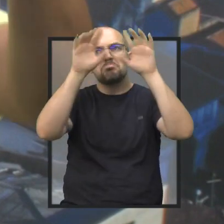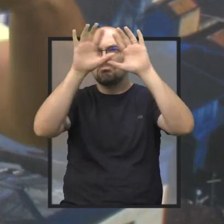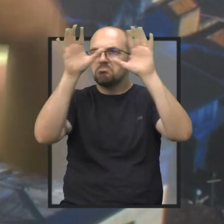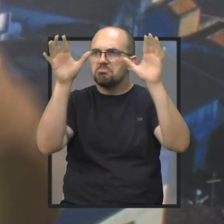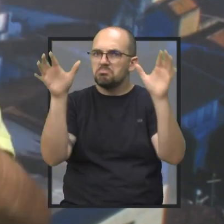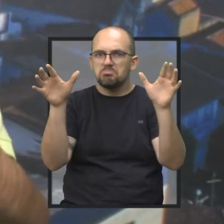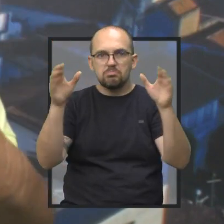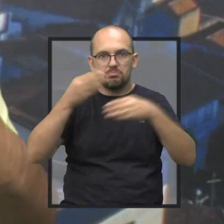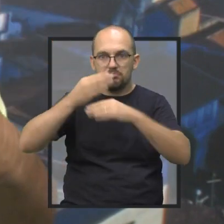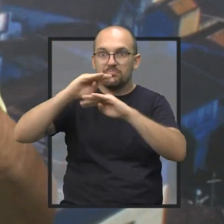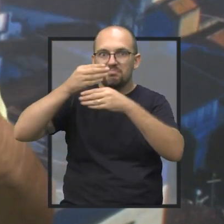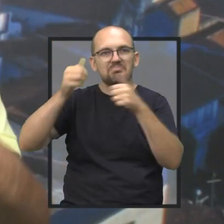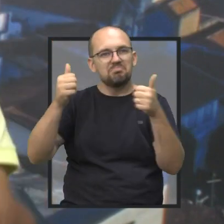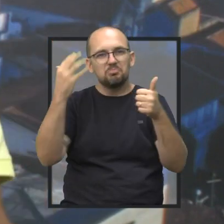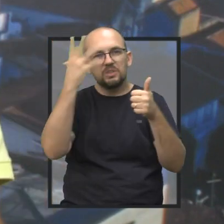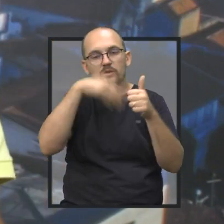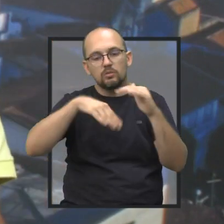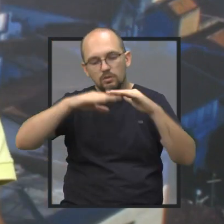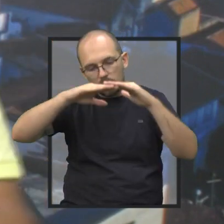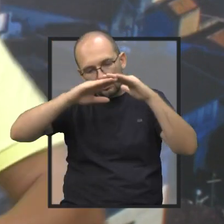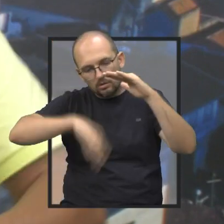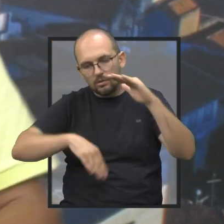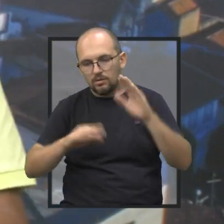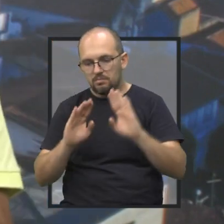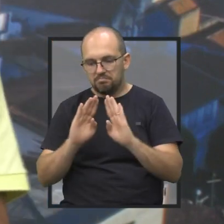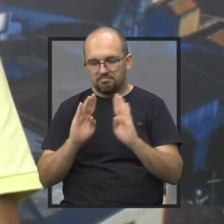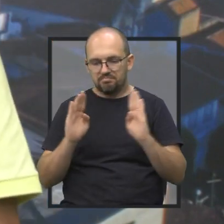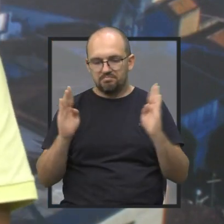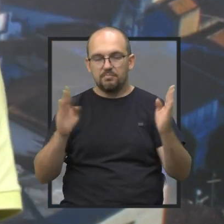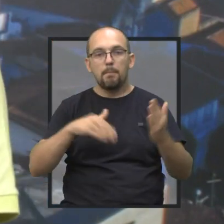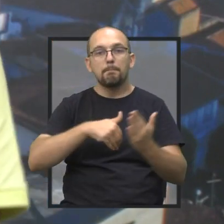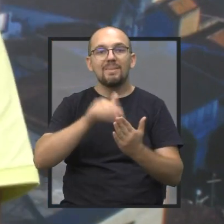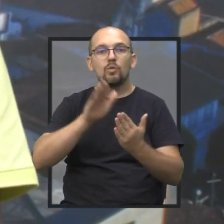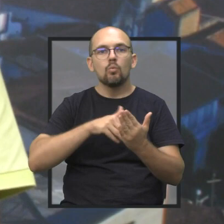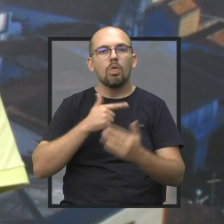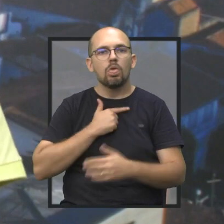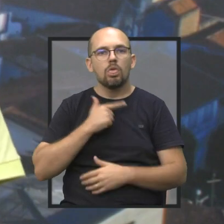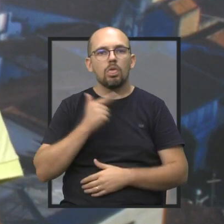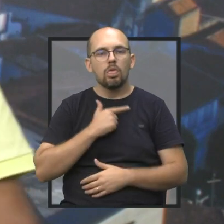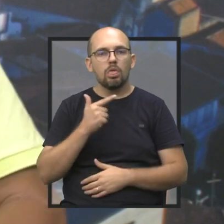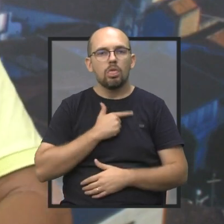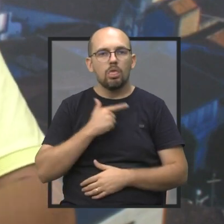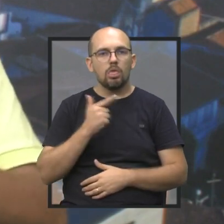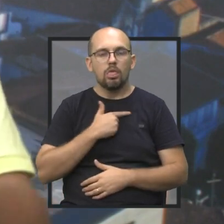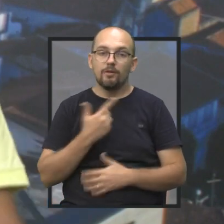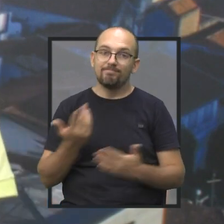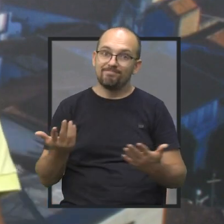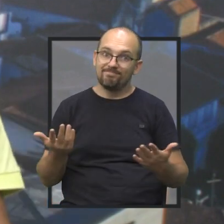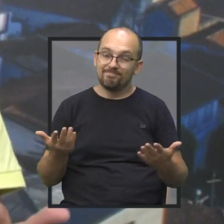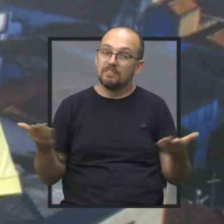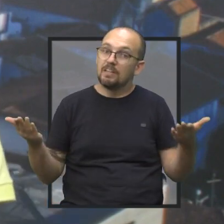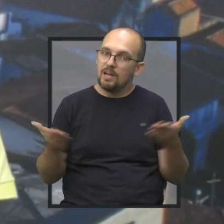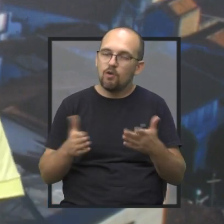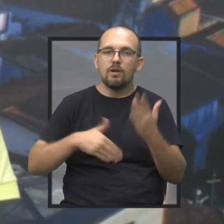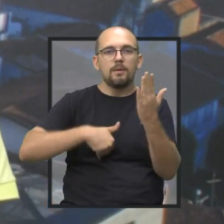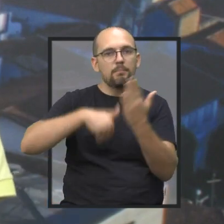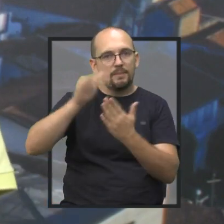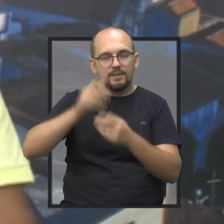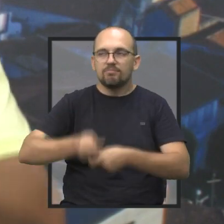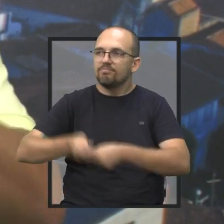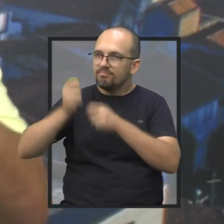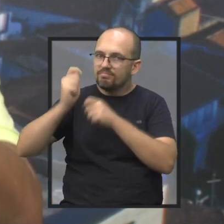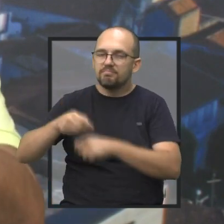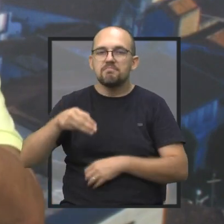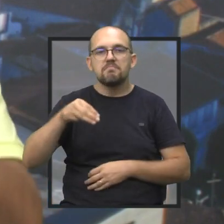ficou bonito essa parte, só que a parte de baixo, que é a pintura, ficou feio. Então vai ter, né, agora que pintar o Flávio de